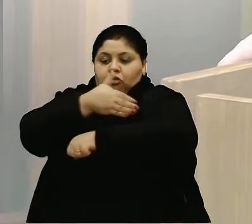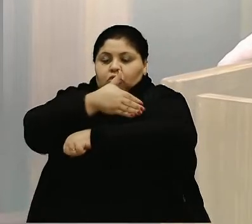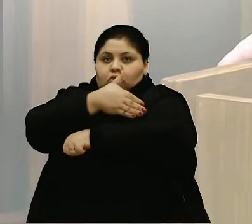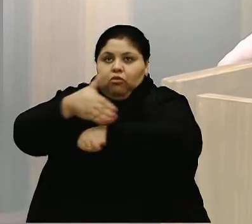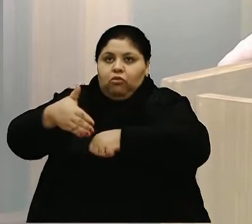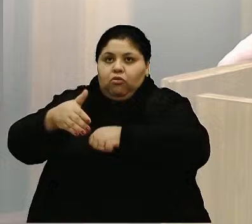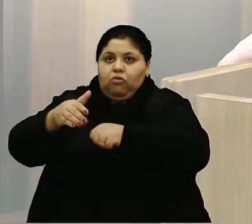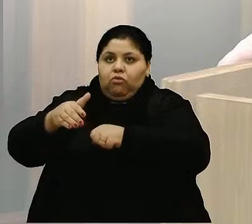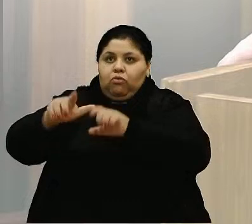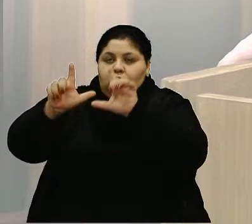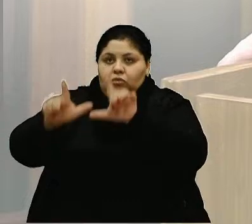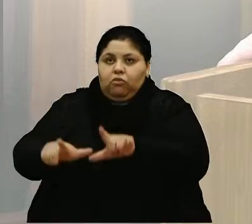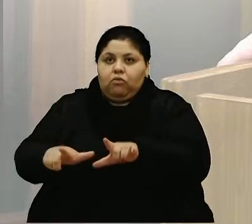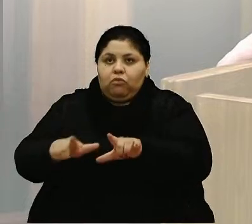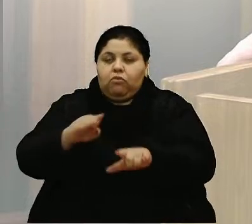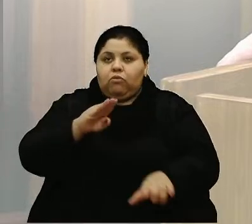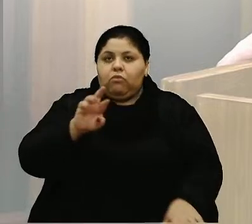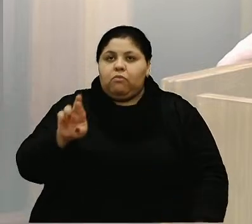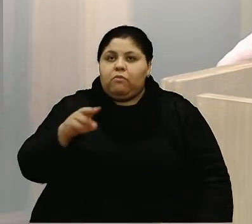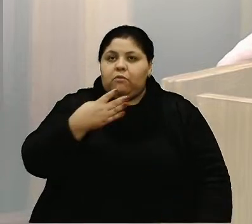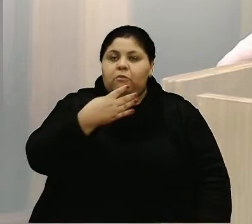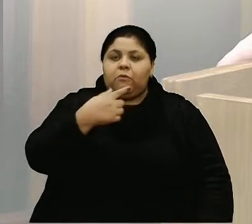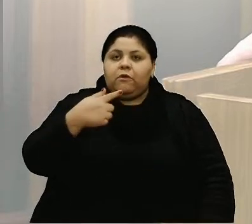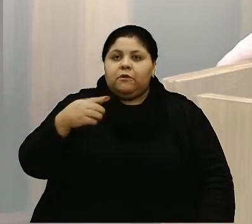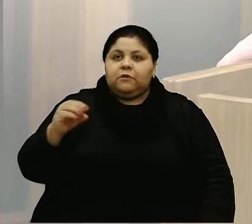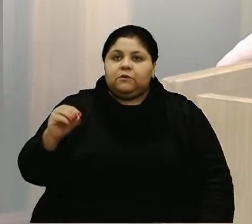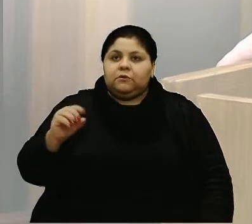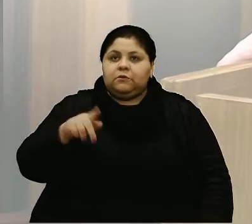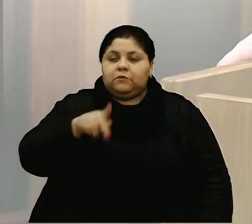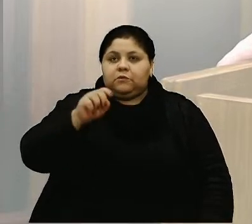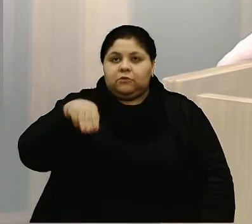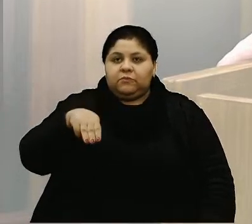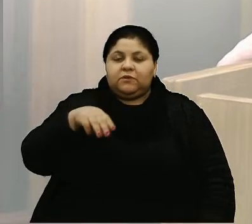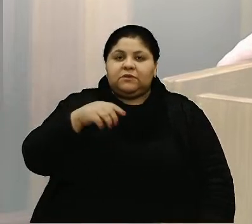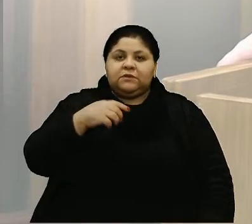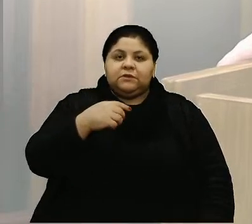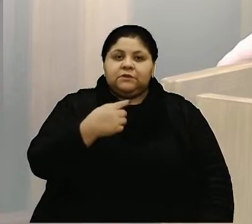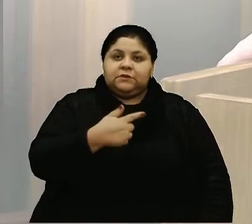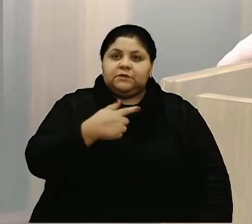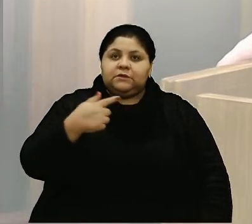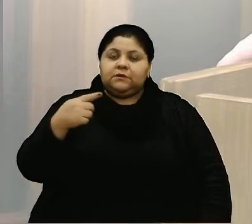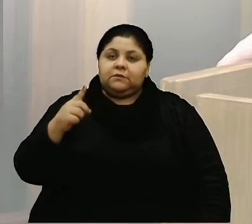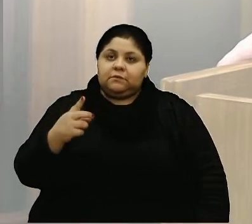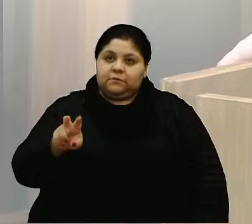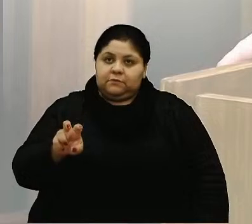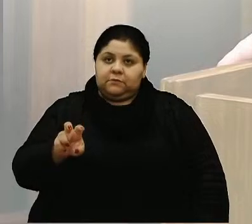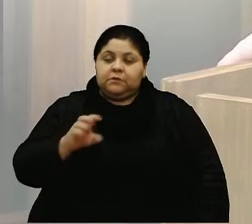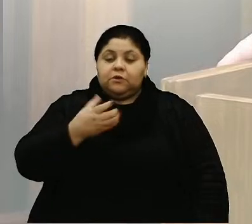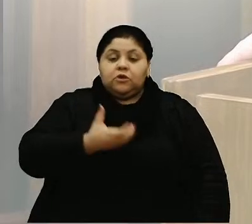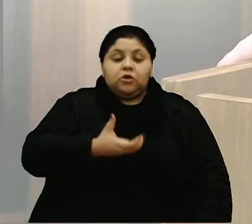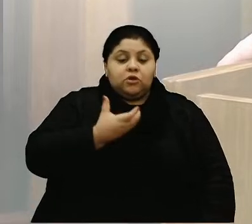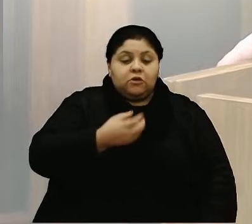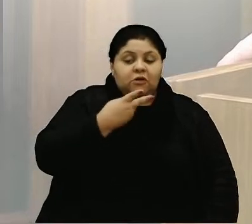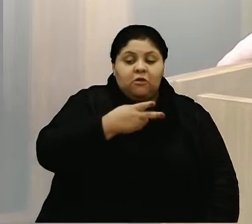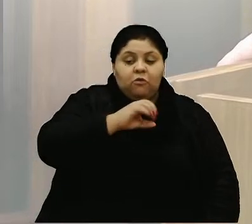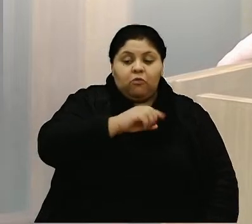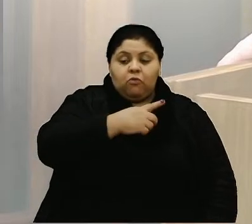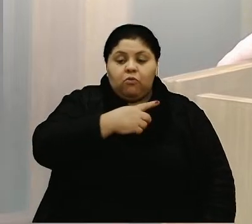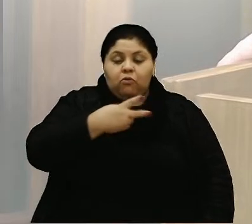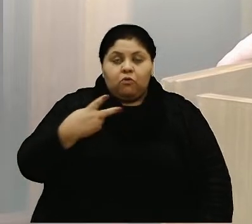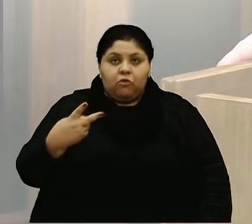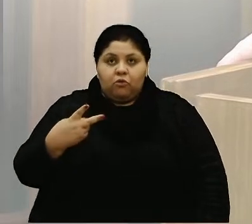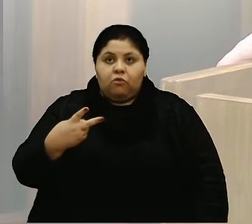BR-470, quilômetro 215, bairro Maria Gorete. Em dezembro de 2023, a